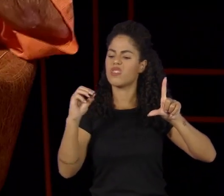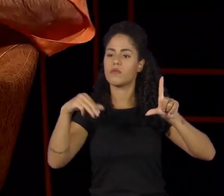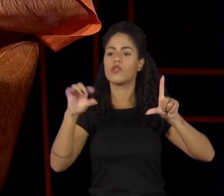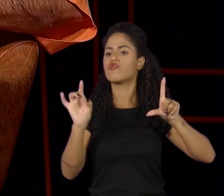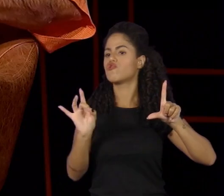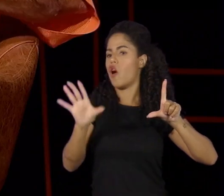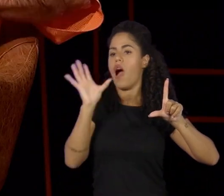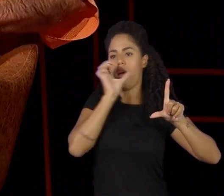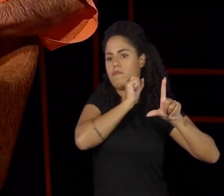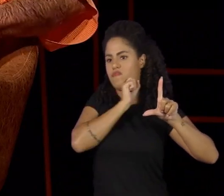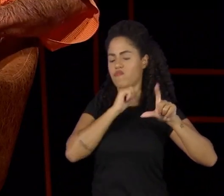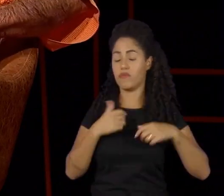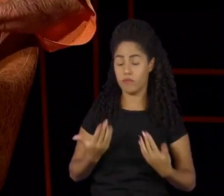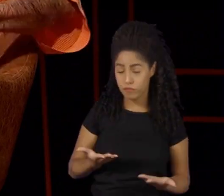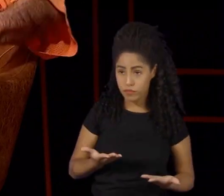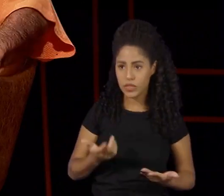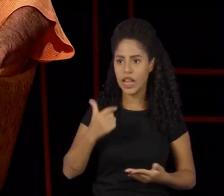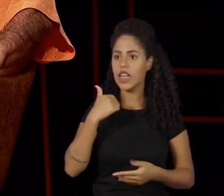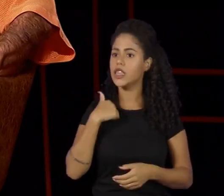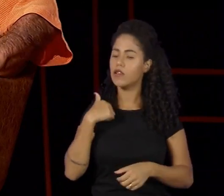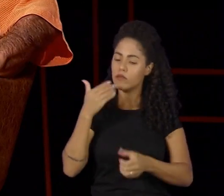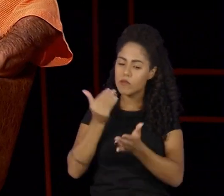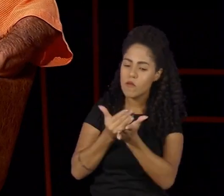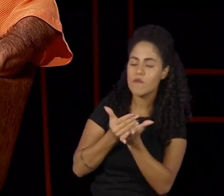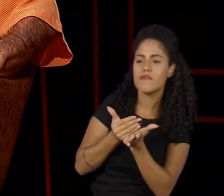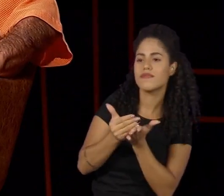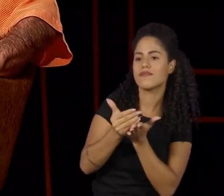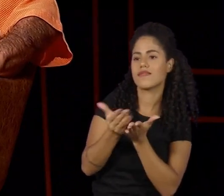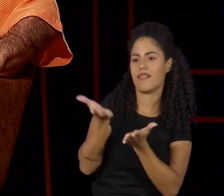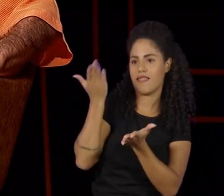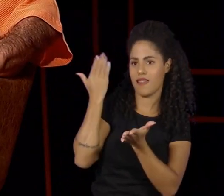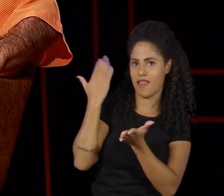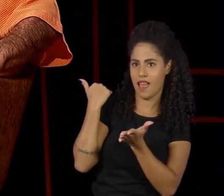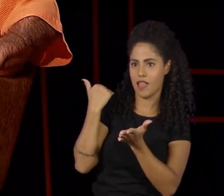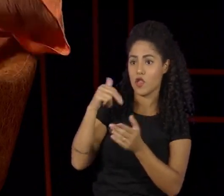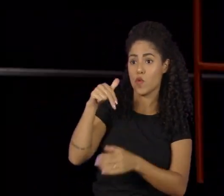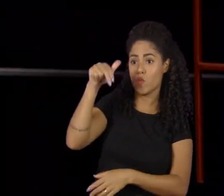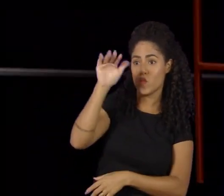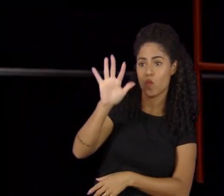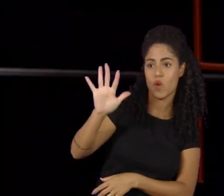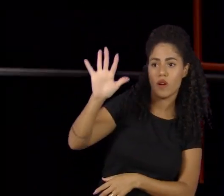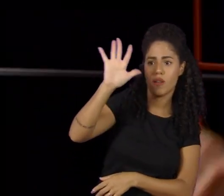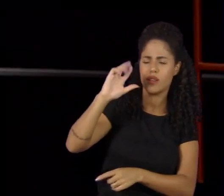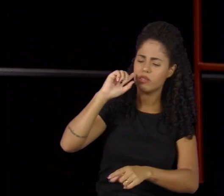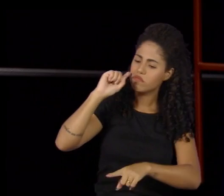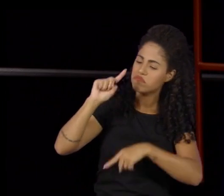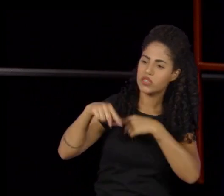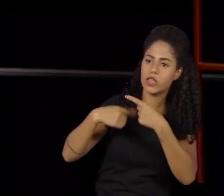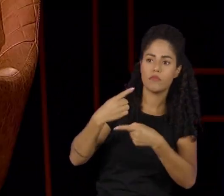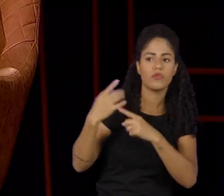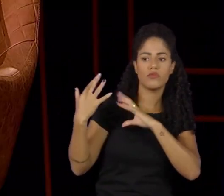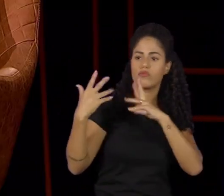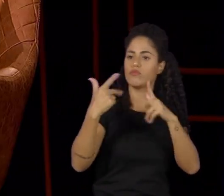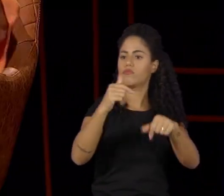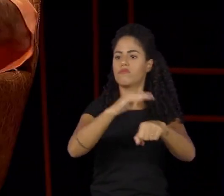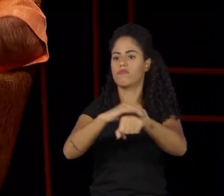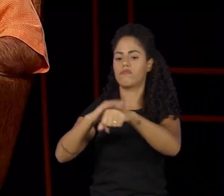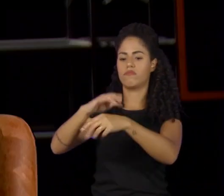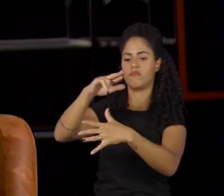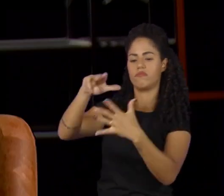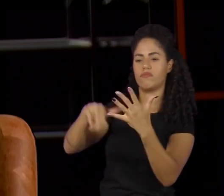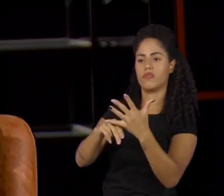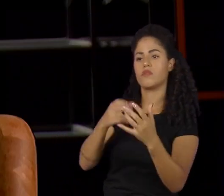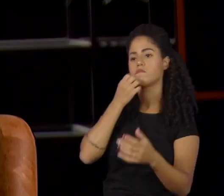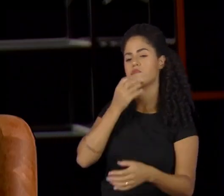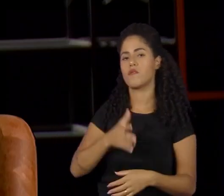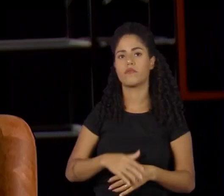tal. E, então, eu fiz essa fase da televisão no Nordeste. Depois, fiz tudo, né? Era fantástico.